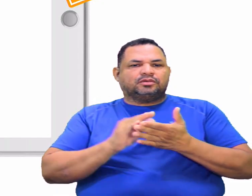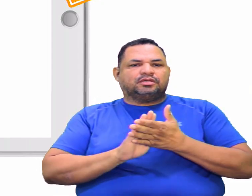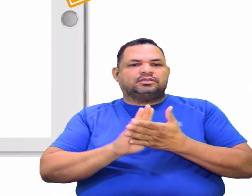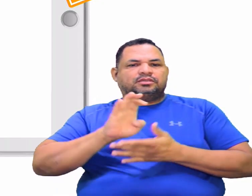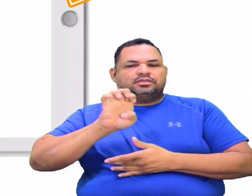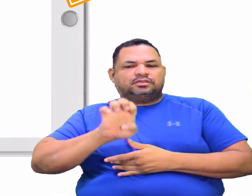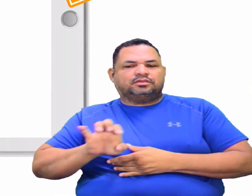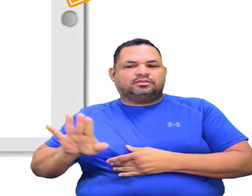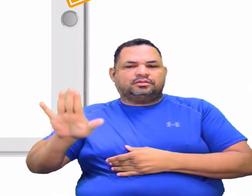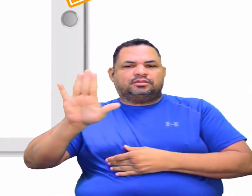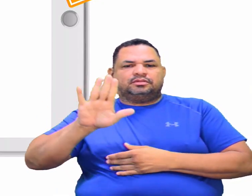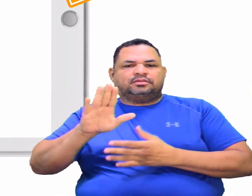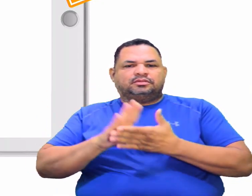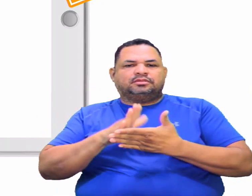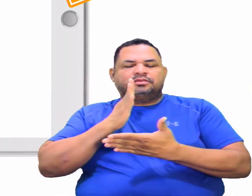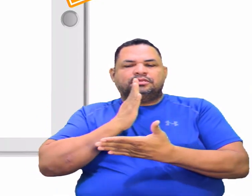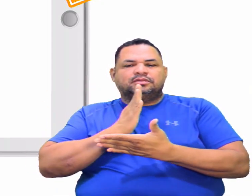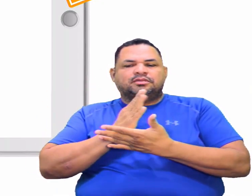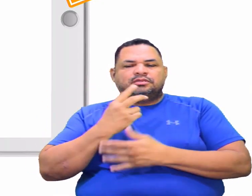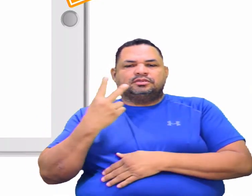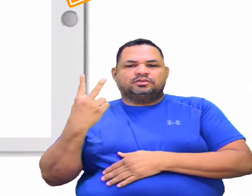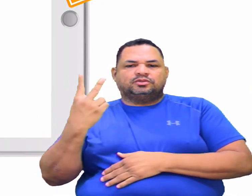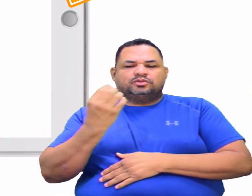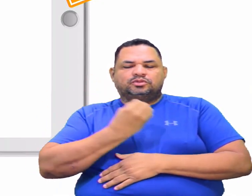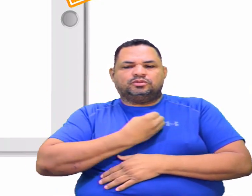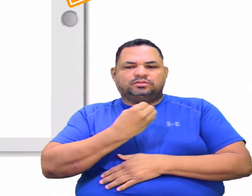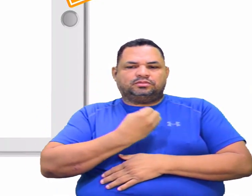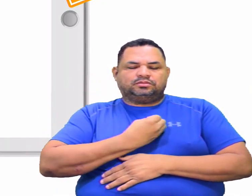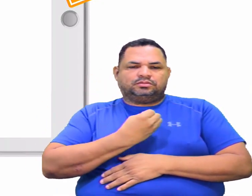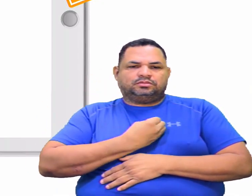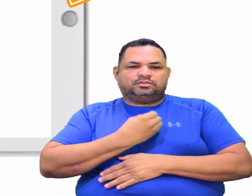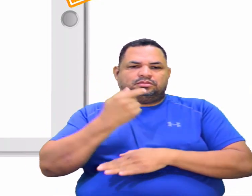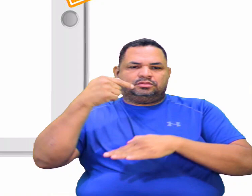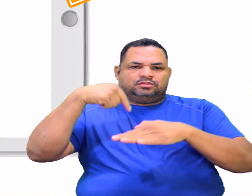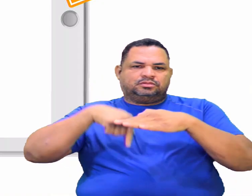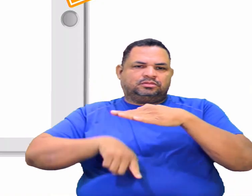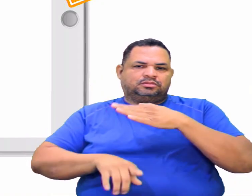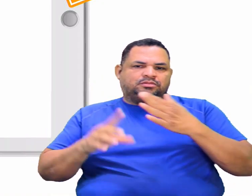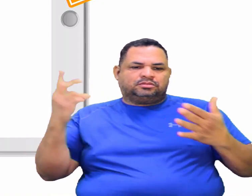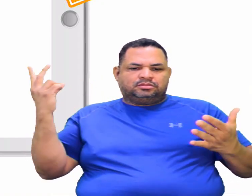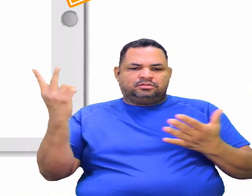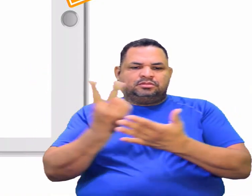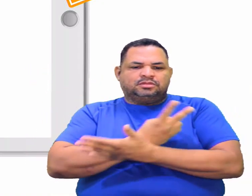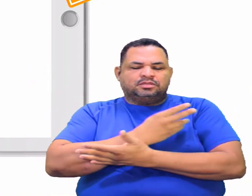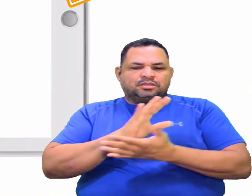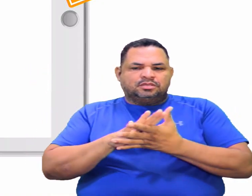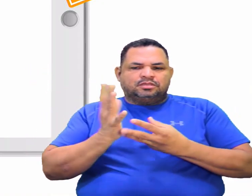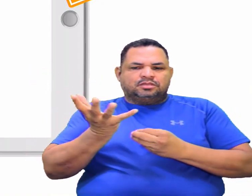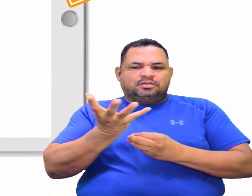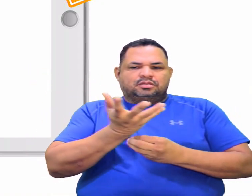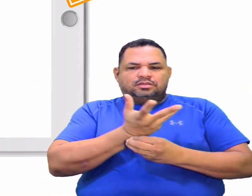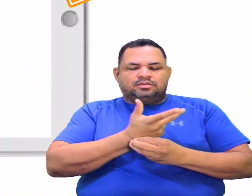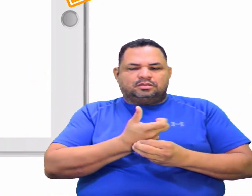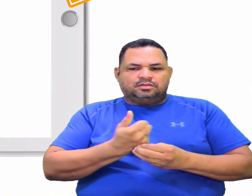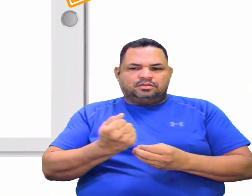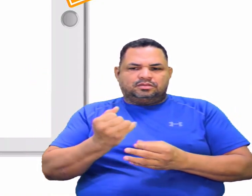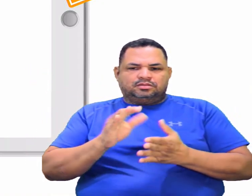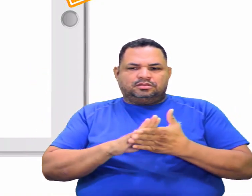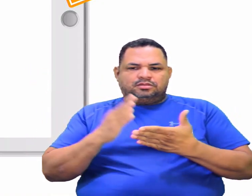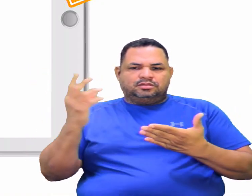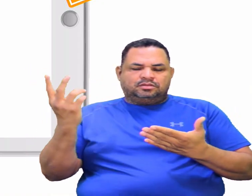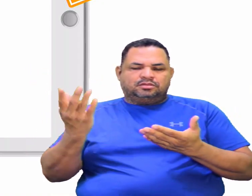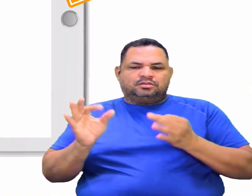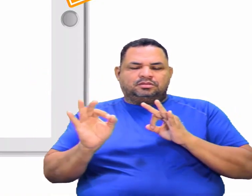dois então nós vamos aprofundar um pouco mais eh nos acontecimentos artísticos que foram